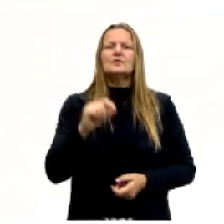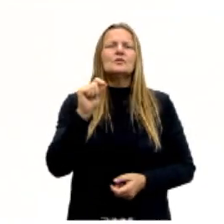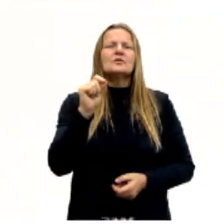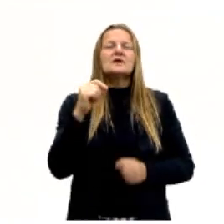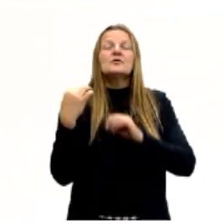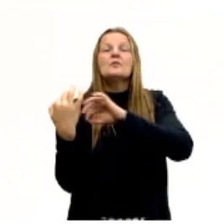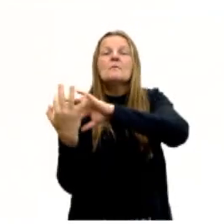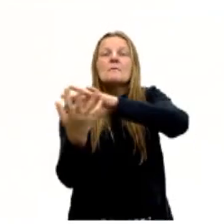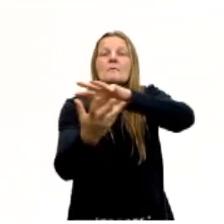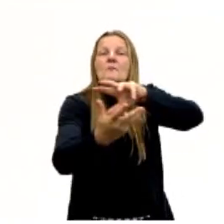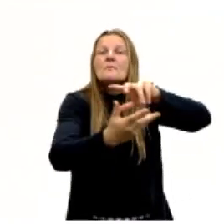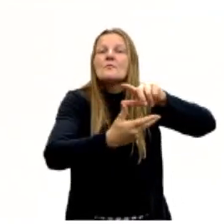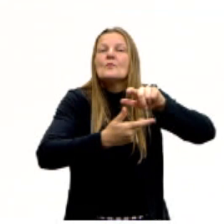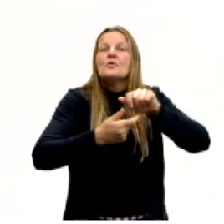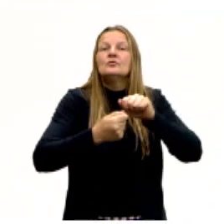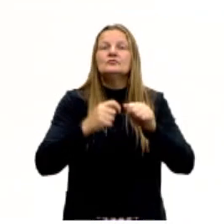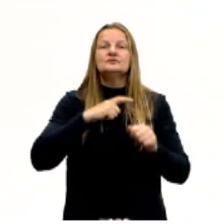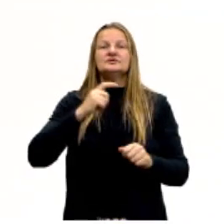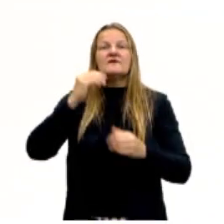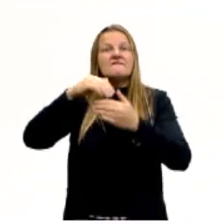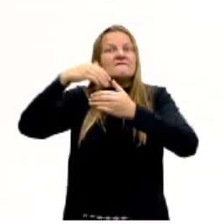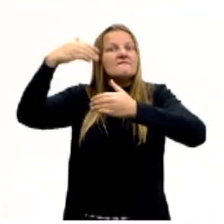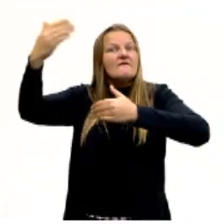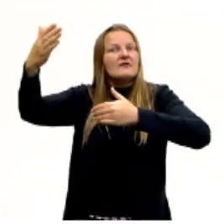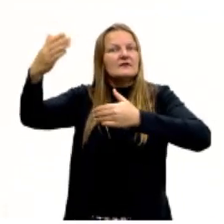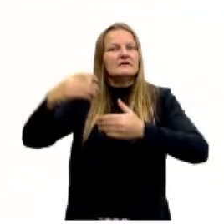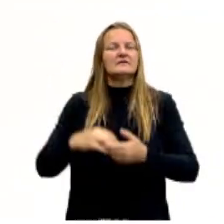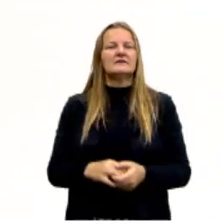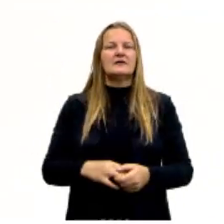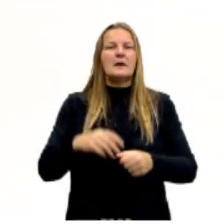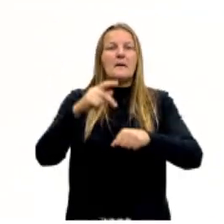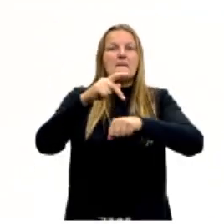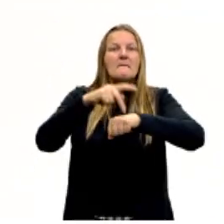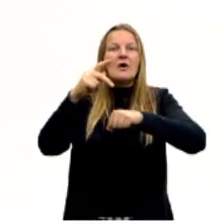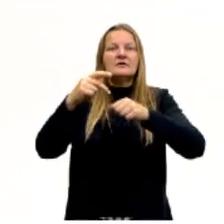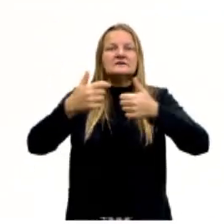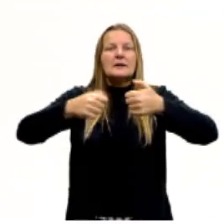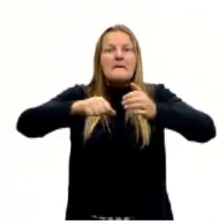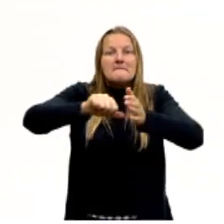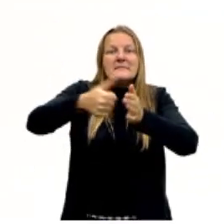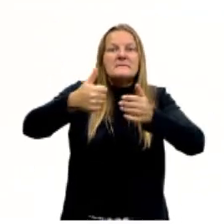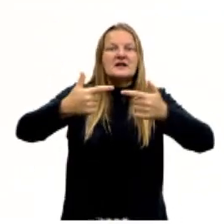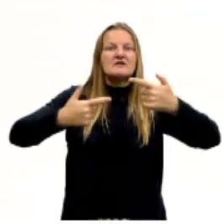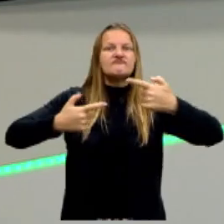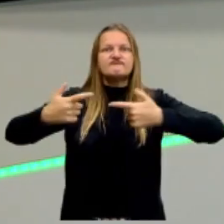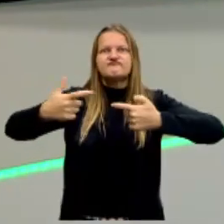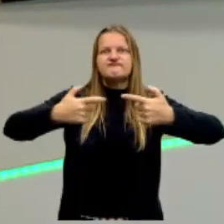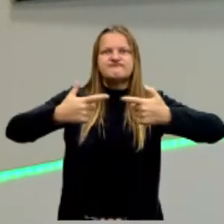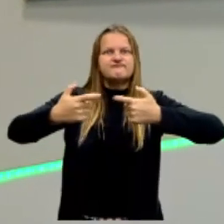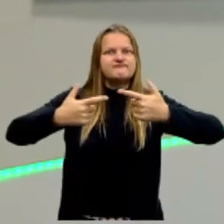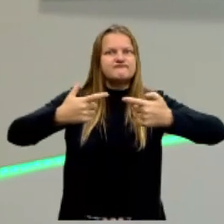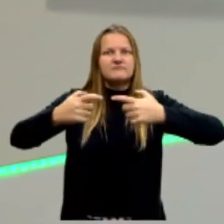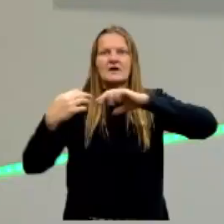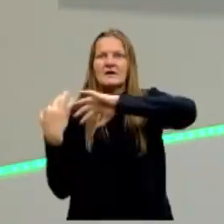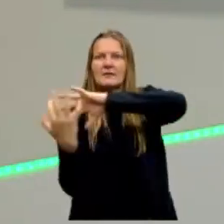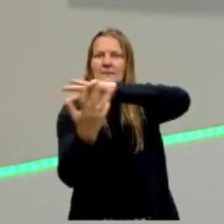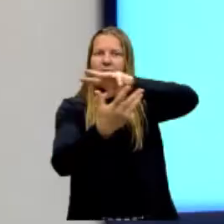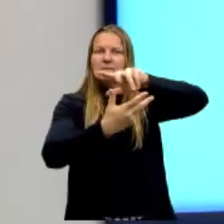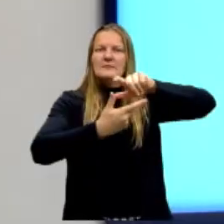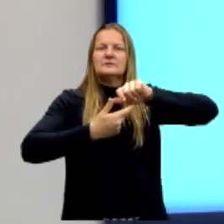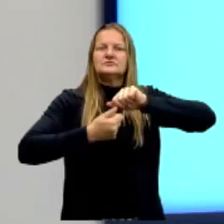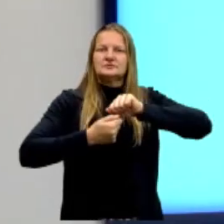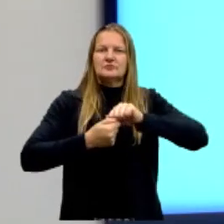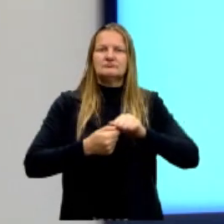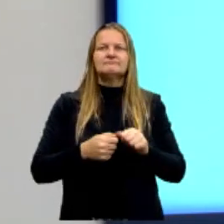que que o mundo o que que acontecia no mundo pós primeira guerra mundial não esqueçam aqui ó